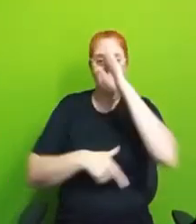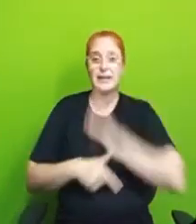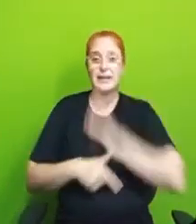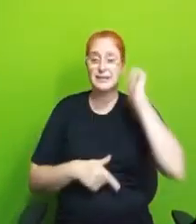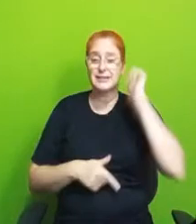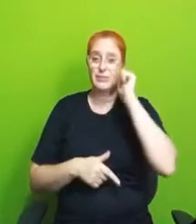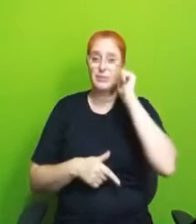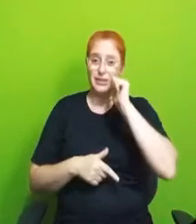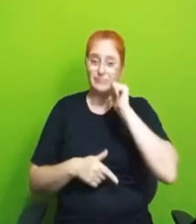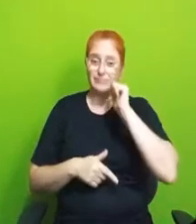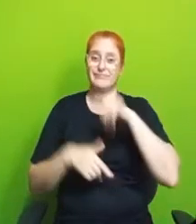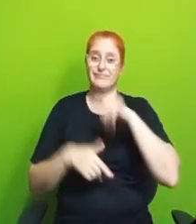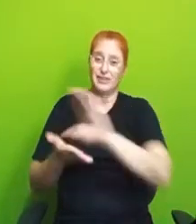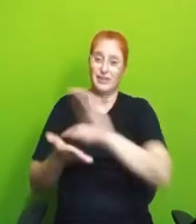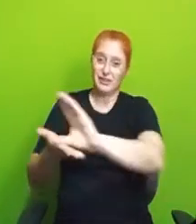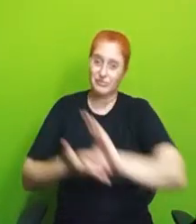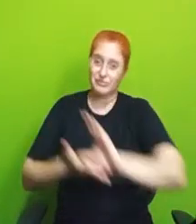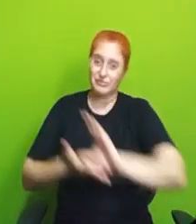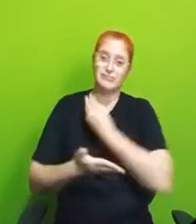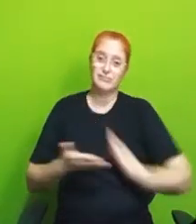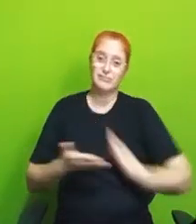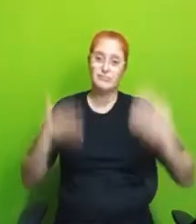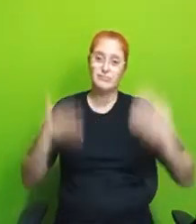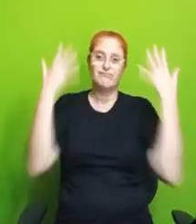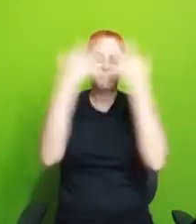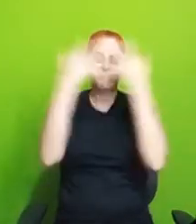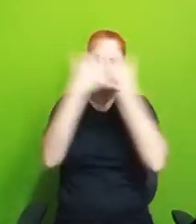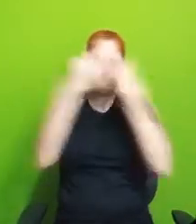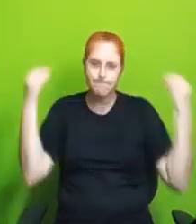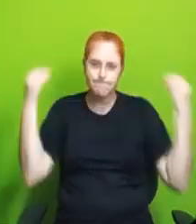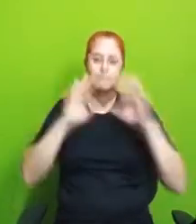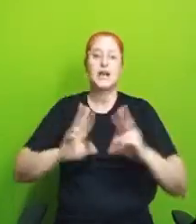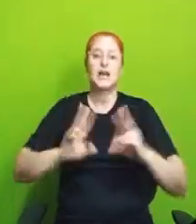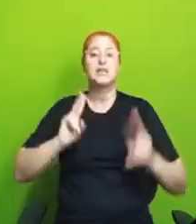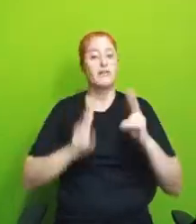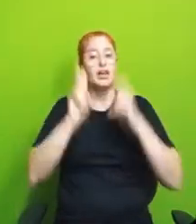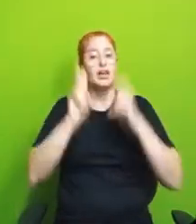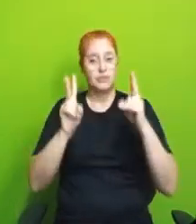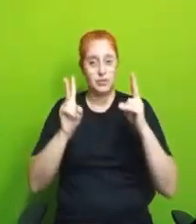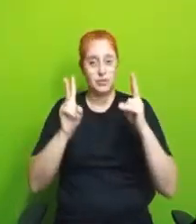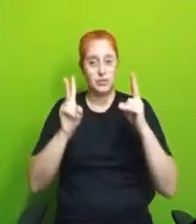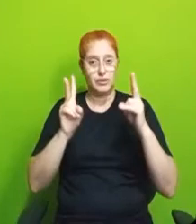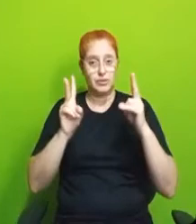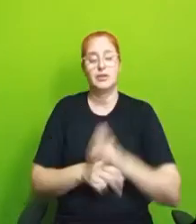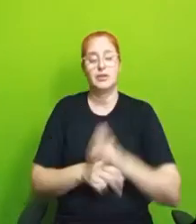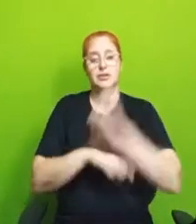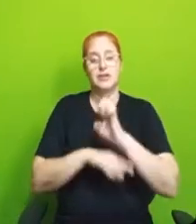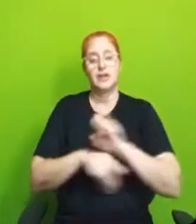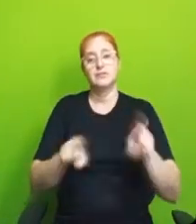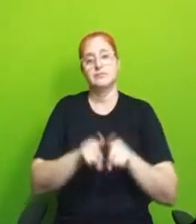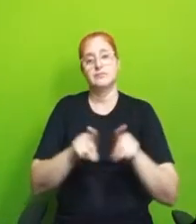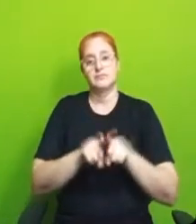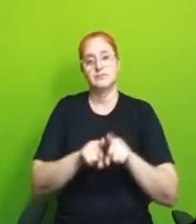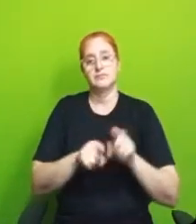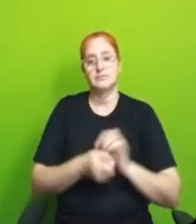público invisibilizado, mas extremamente valioso, né, para o Estado e, portanto, para o sistema.